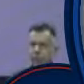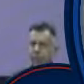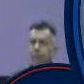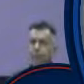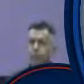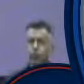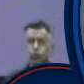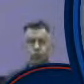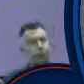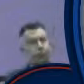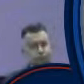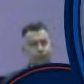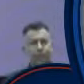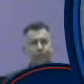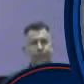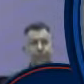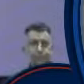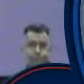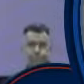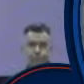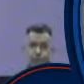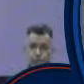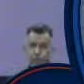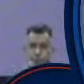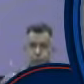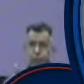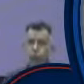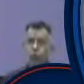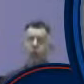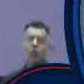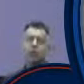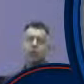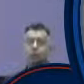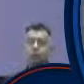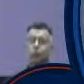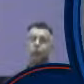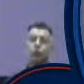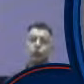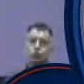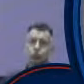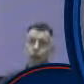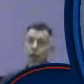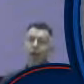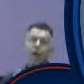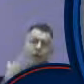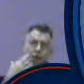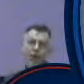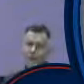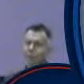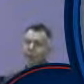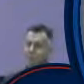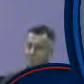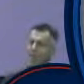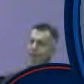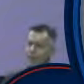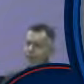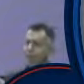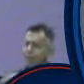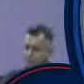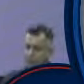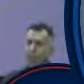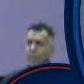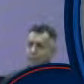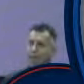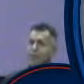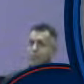tudo. Hoje, tem um novo roadmap focado em soluções para os sellers. E afirmo que a Via tem muito mais condições